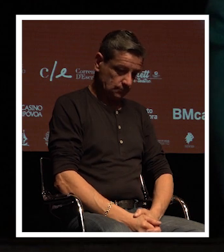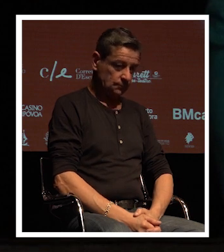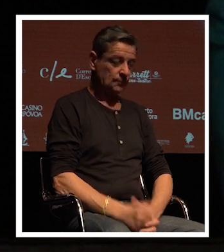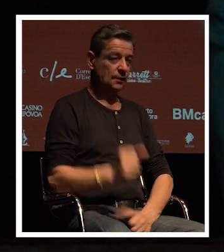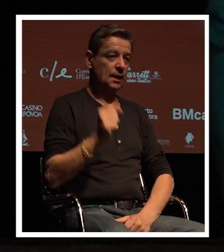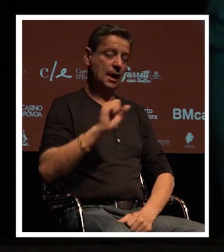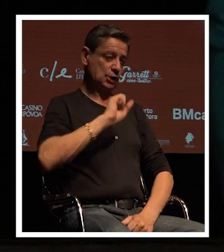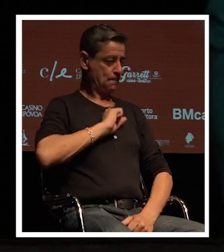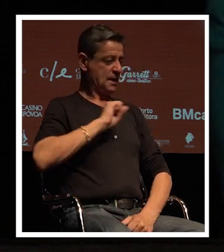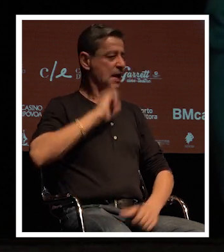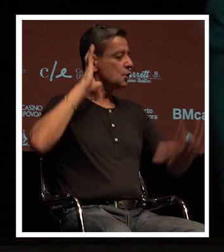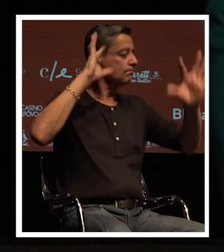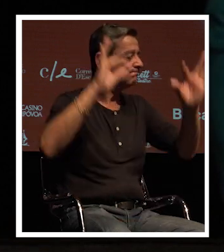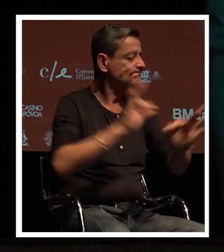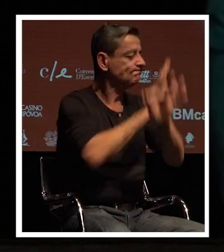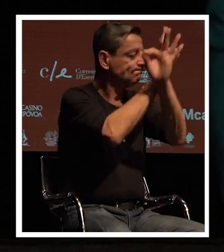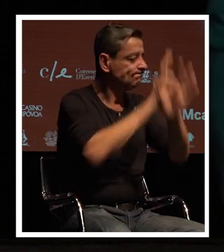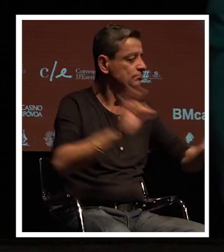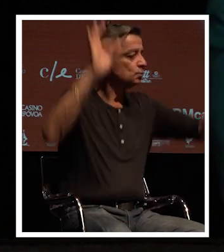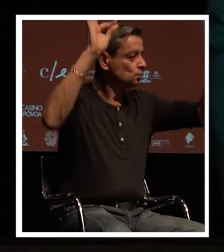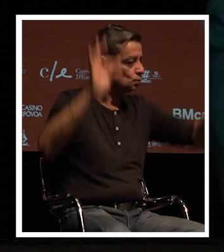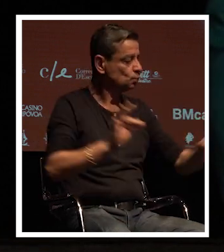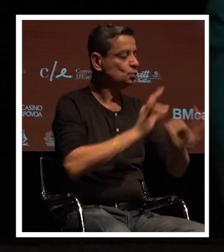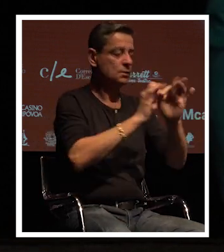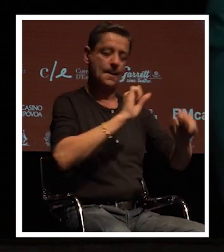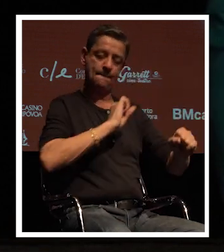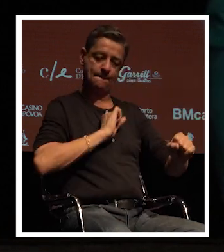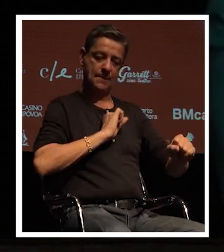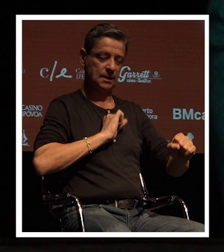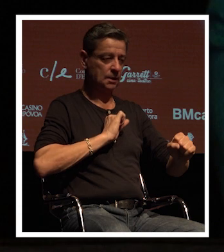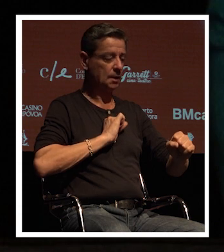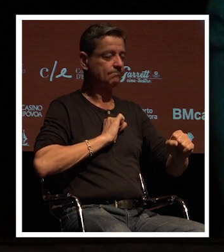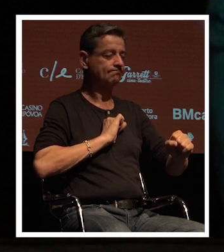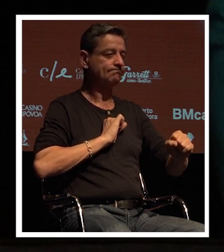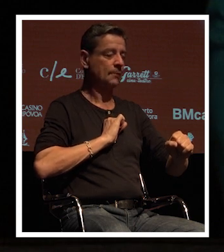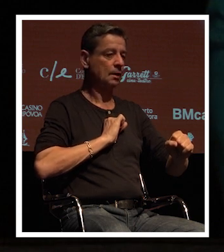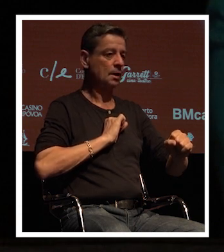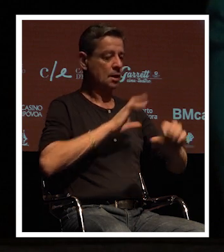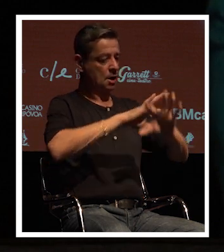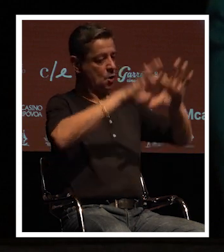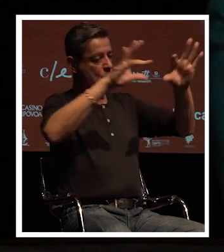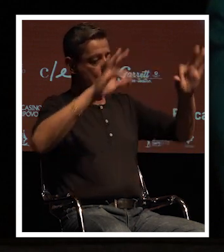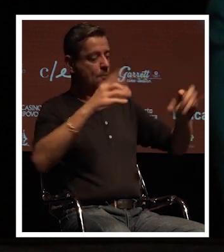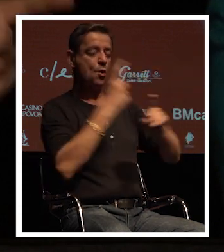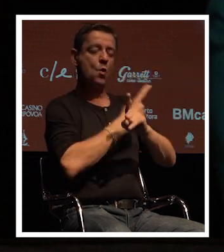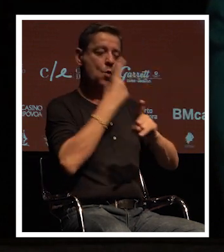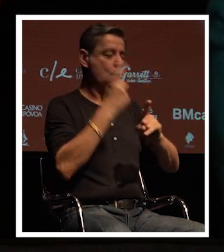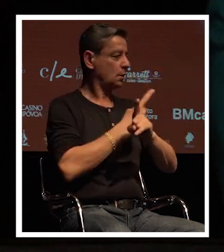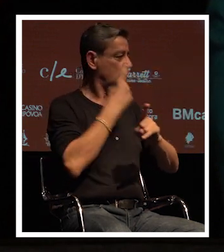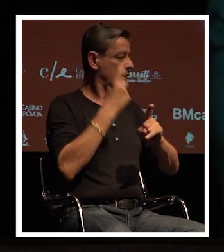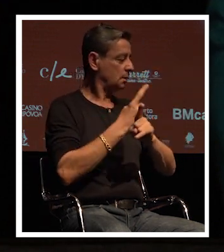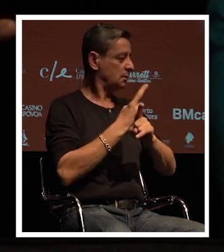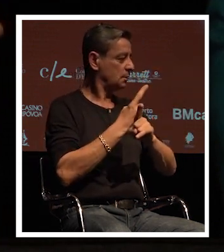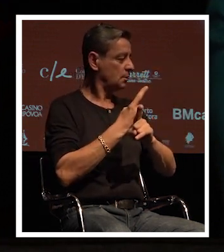canções as minhas canções agora parêntese pessoal as minhas canções são geralmente eu uso muito uma coisa que eu ouv no Chico